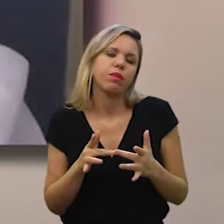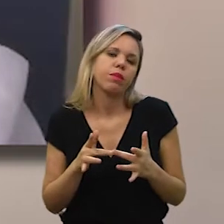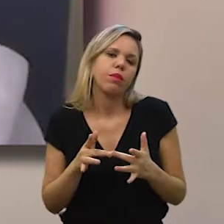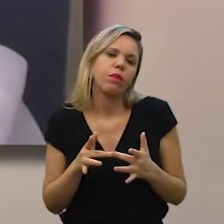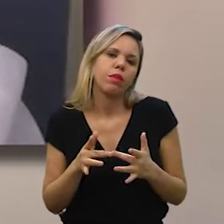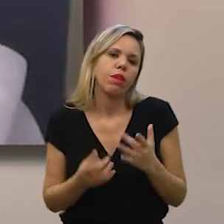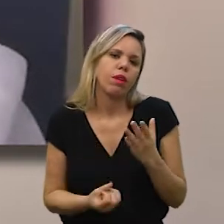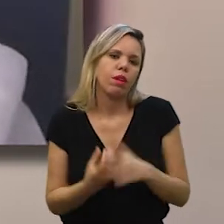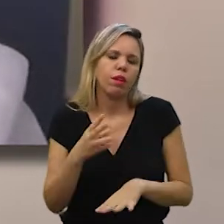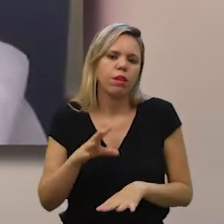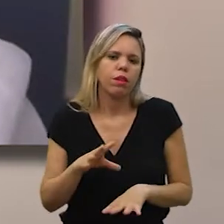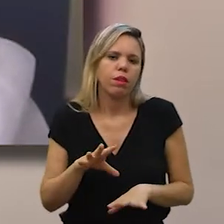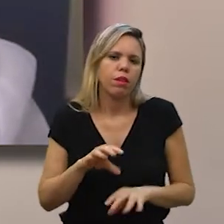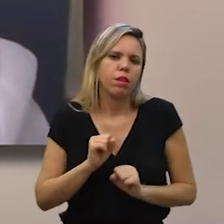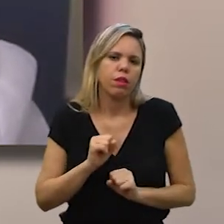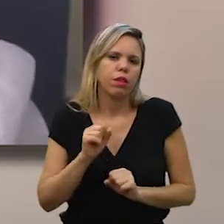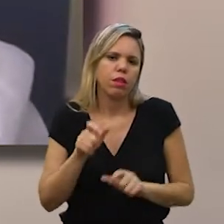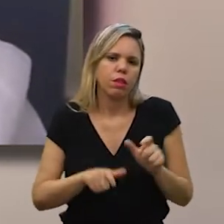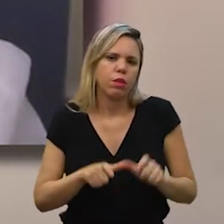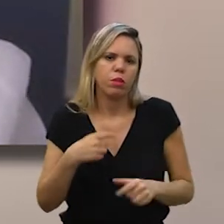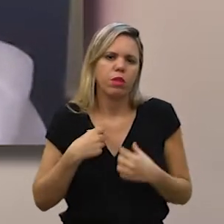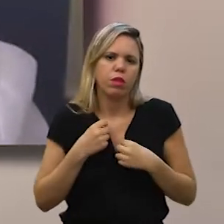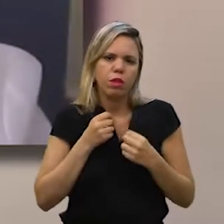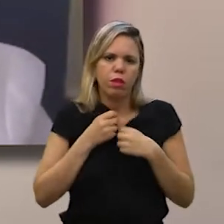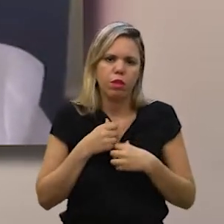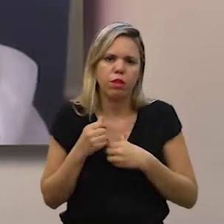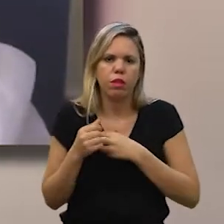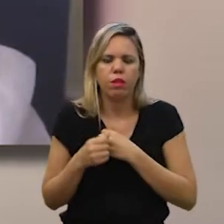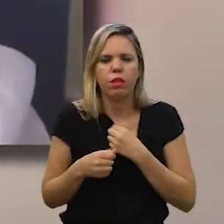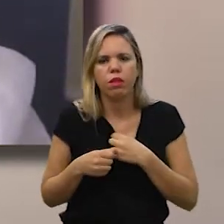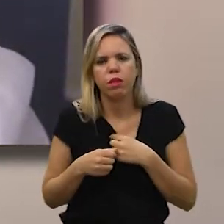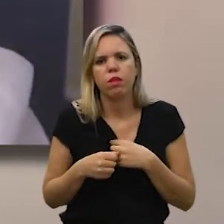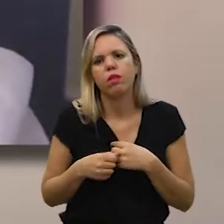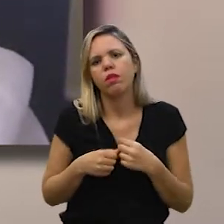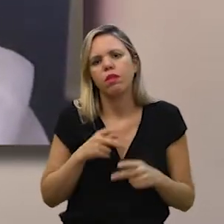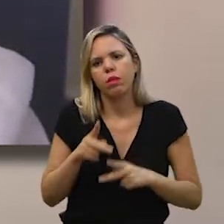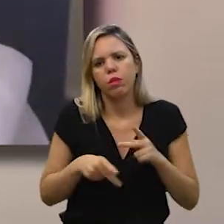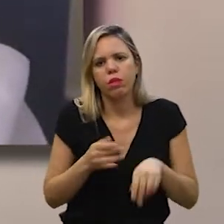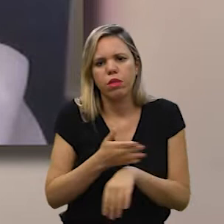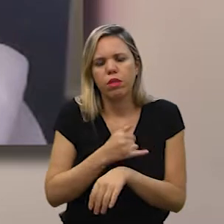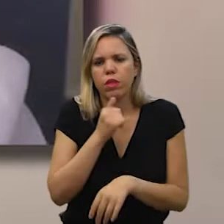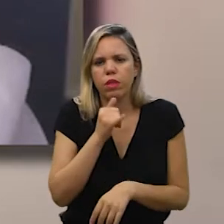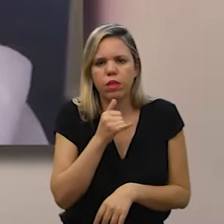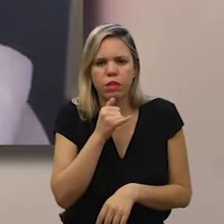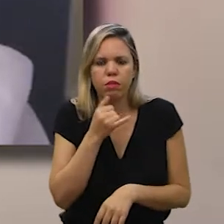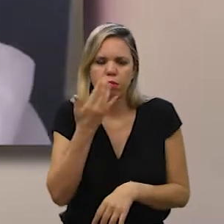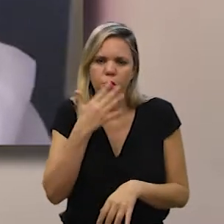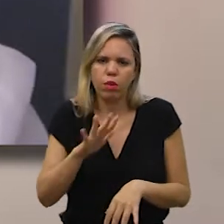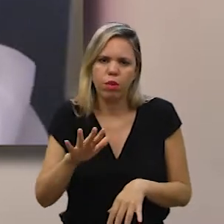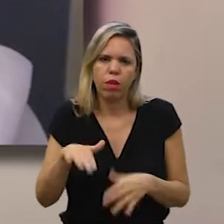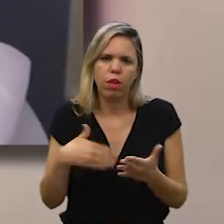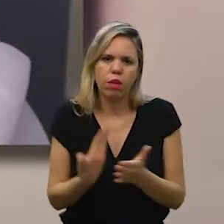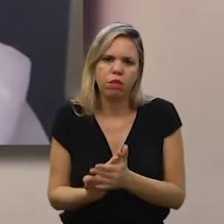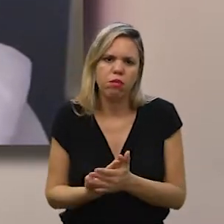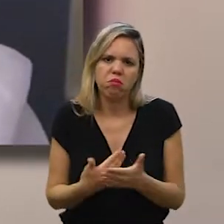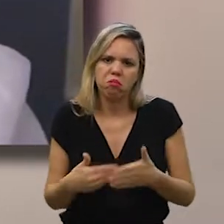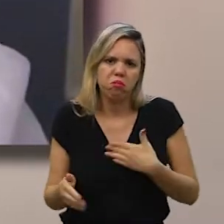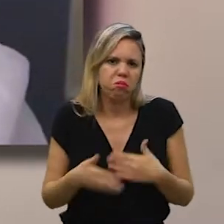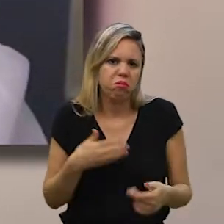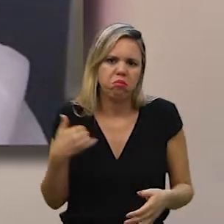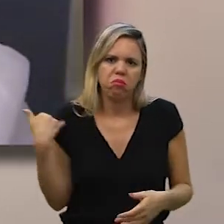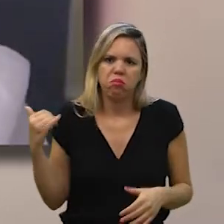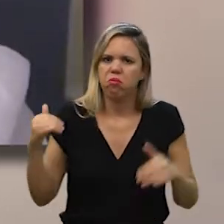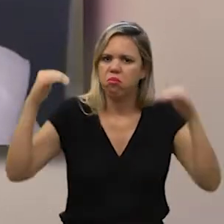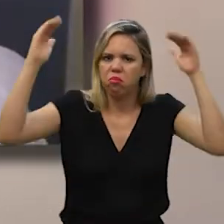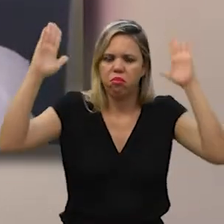aquela dermatite que acomete as pessoas um pouco mais adiantadas. Então, pode ser desde criança até